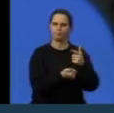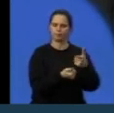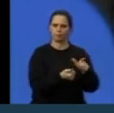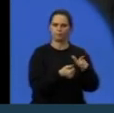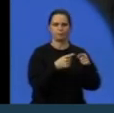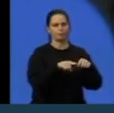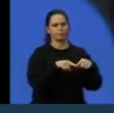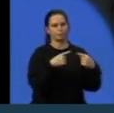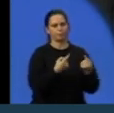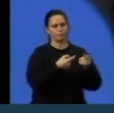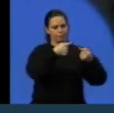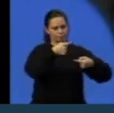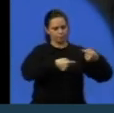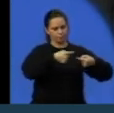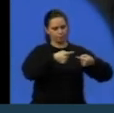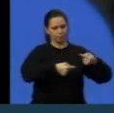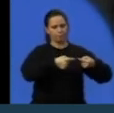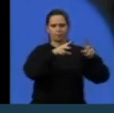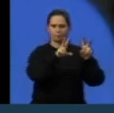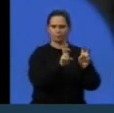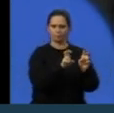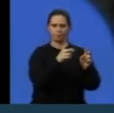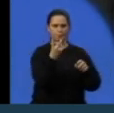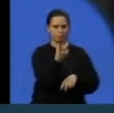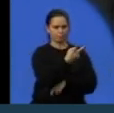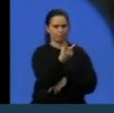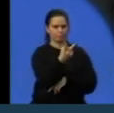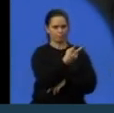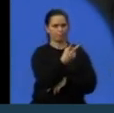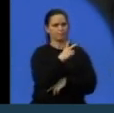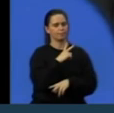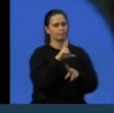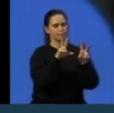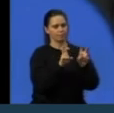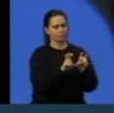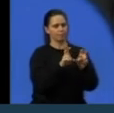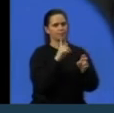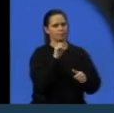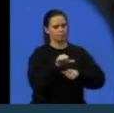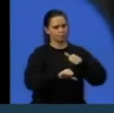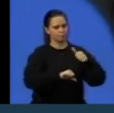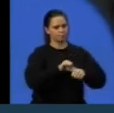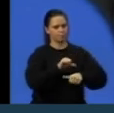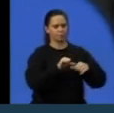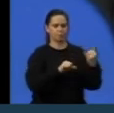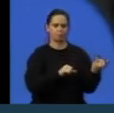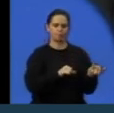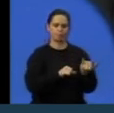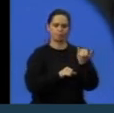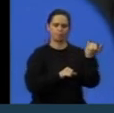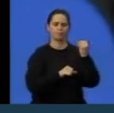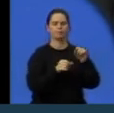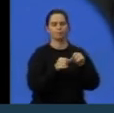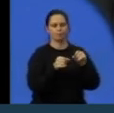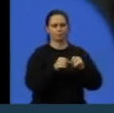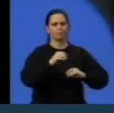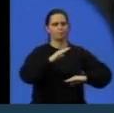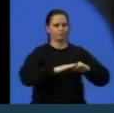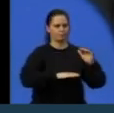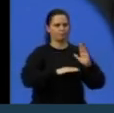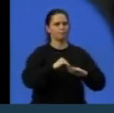discutir agora, eu e você, prezado aluno, algumas alterações importantes que foram